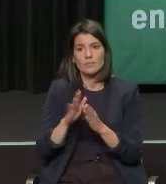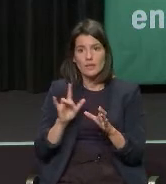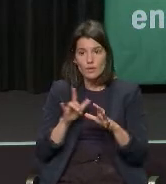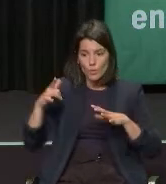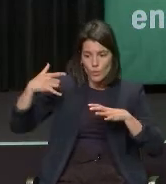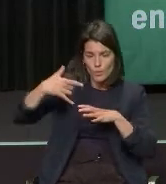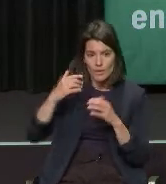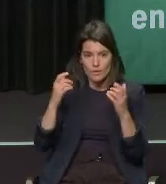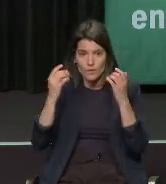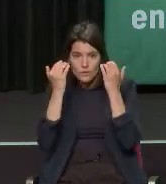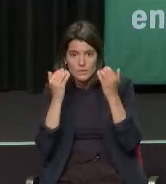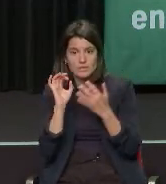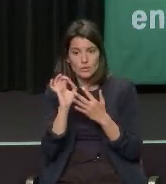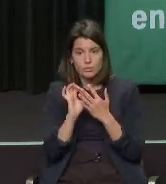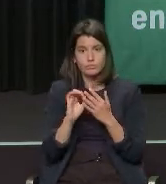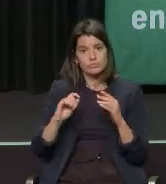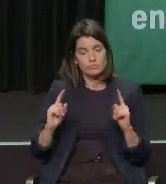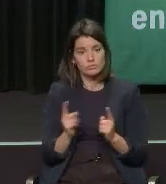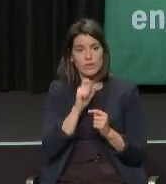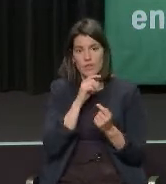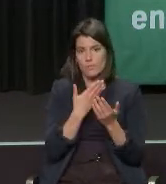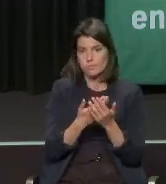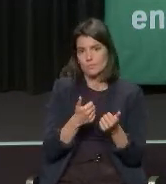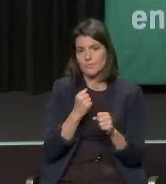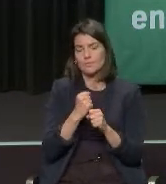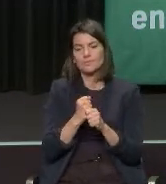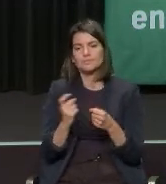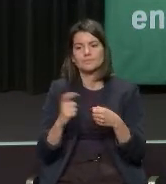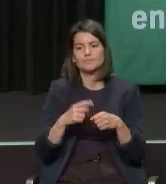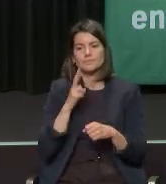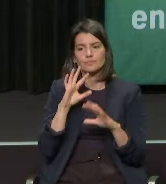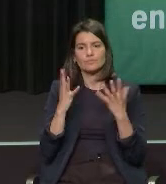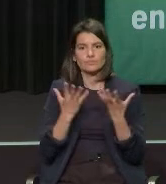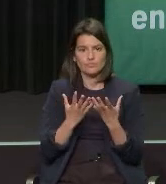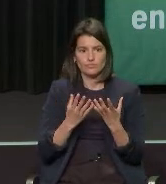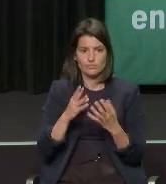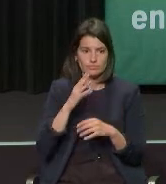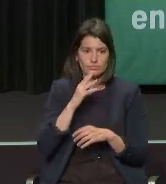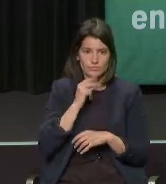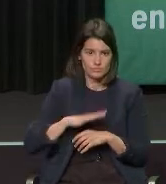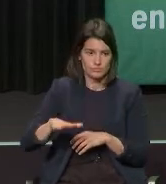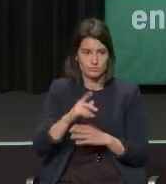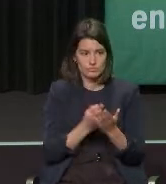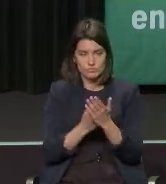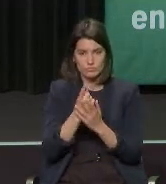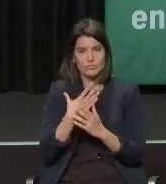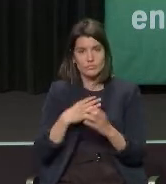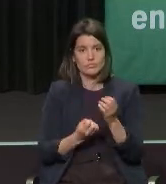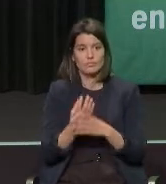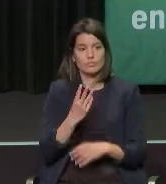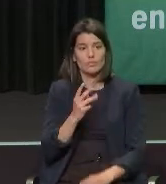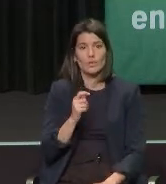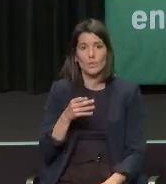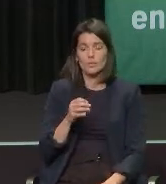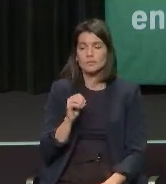satélite e da informação que daí possa ser reduzida. É um trabalho que estamos a fazer em parceria com a Direção-Geral do Território. Queremos vir a produzir um WebSig, na